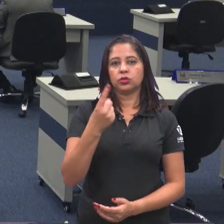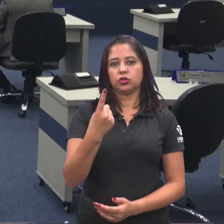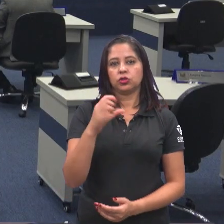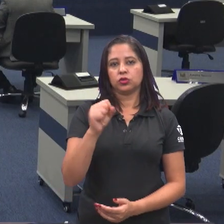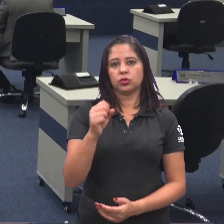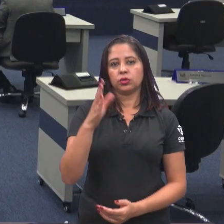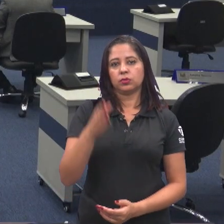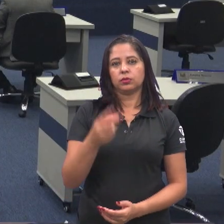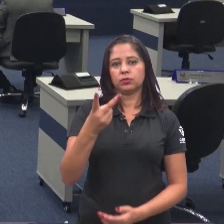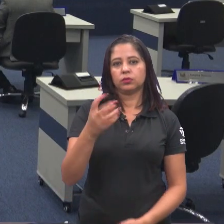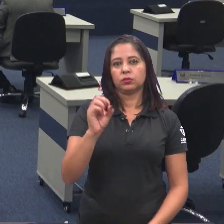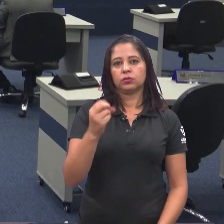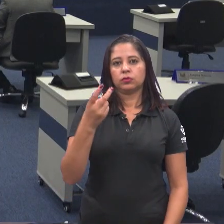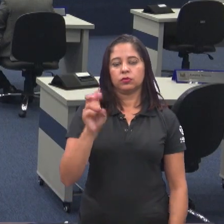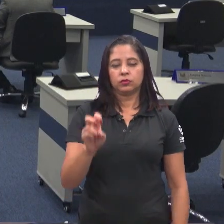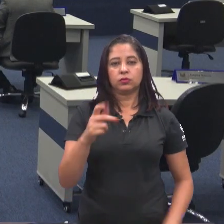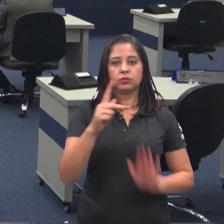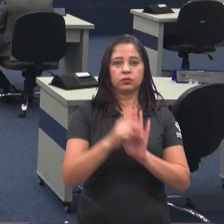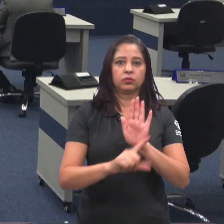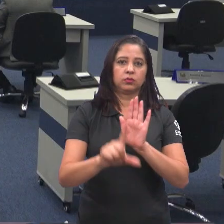5218/2025, projeto de lei número